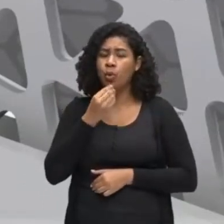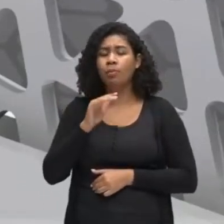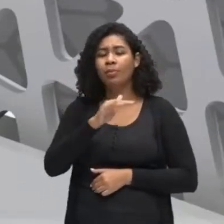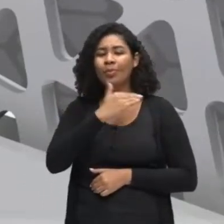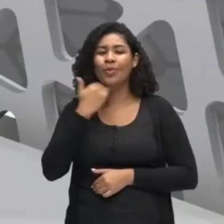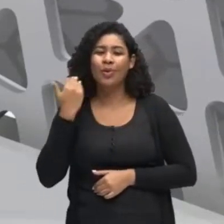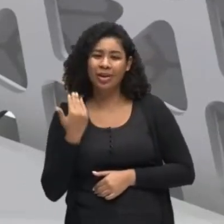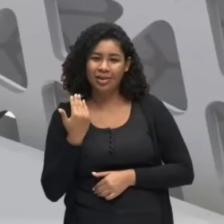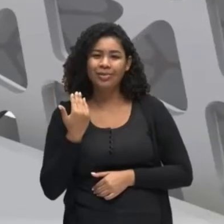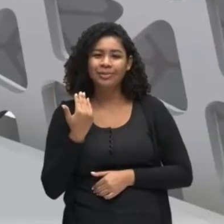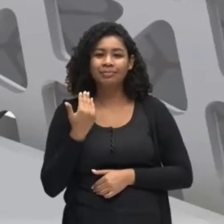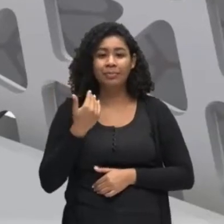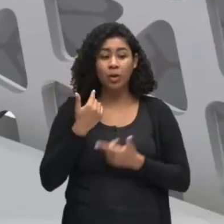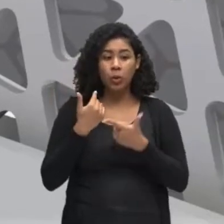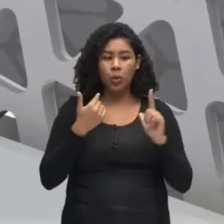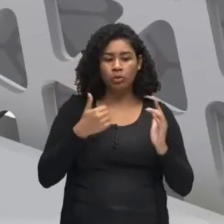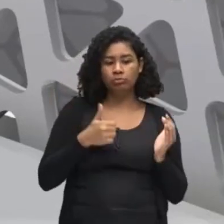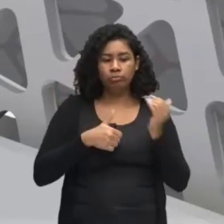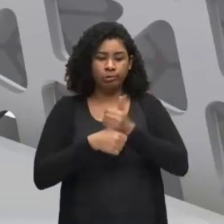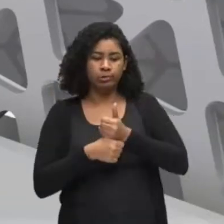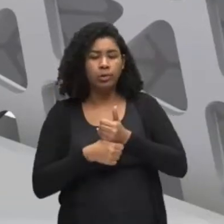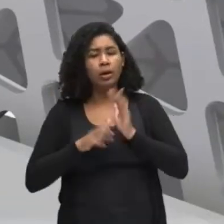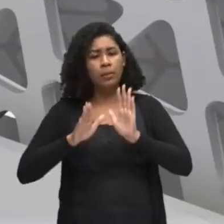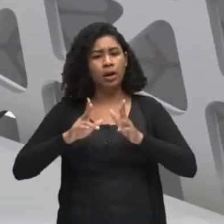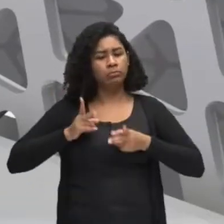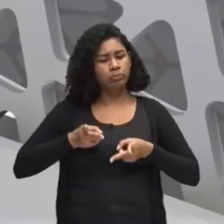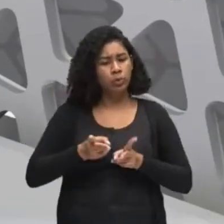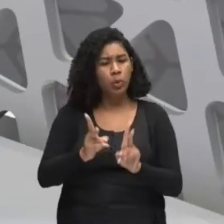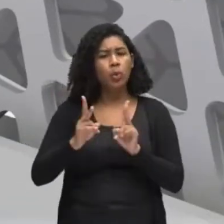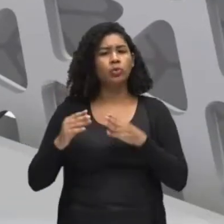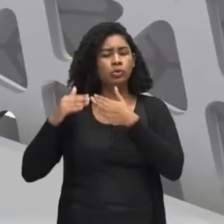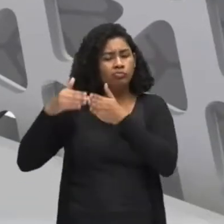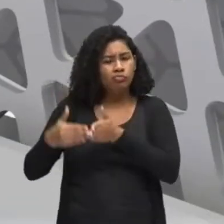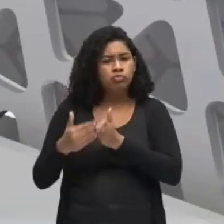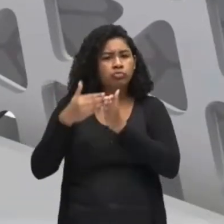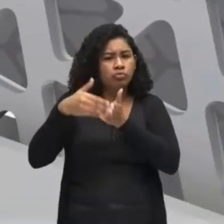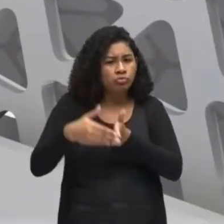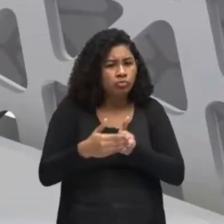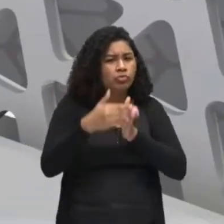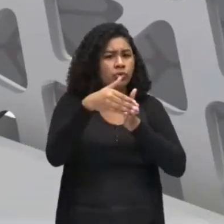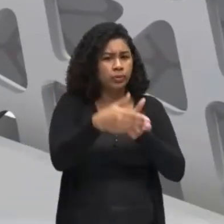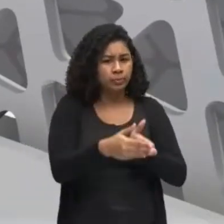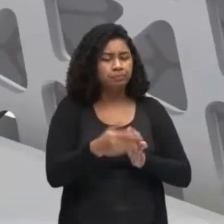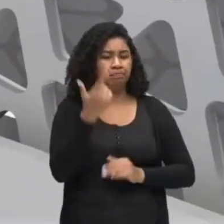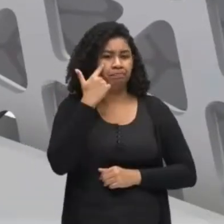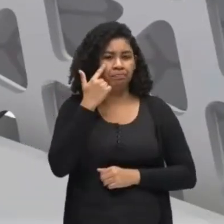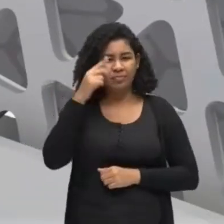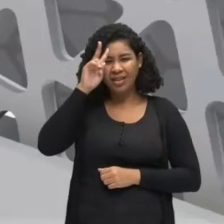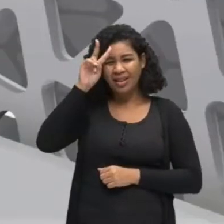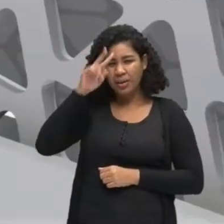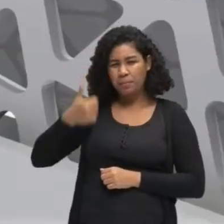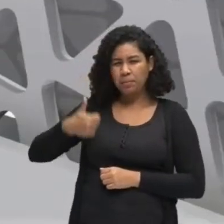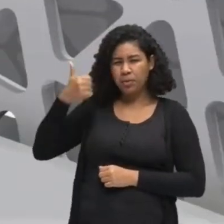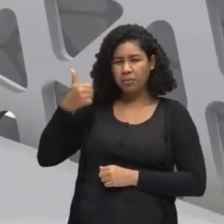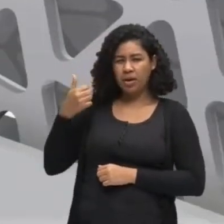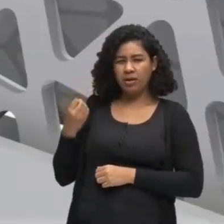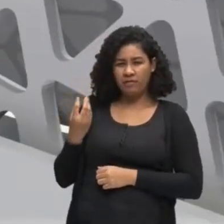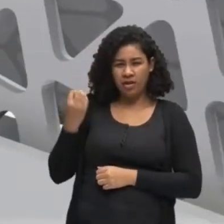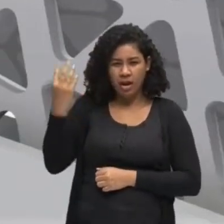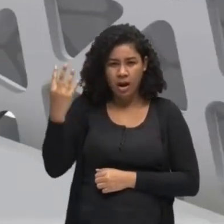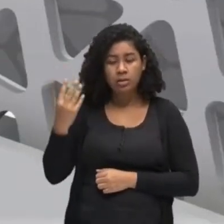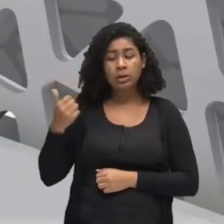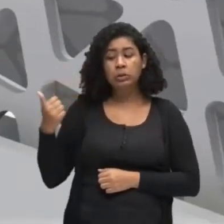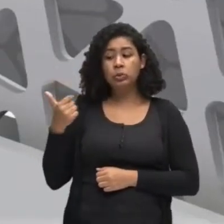poder. Mas isso não vai impedir que a viagem continue. Na verdade, diferente da viagem de Orellana, onde felizmente apenas